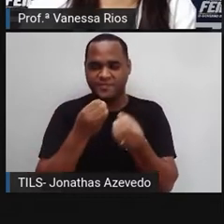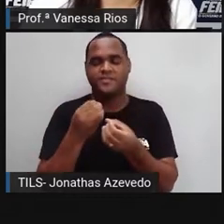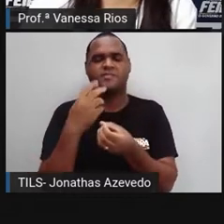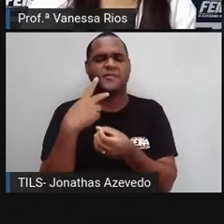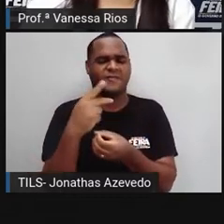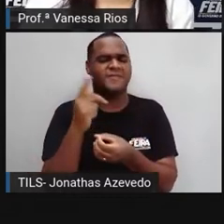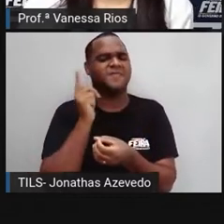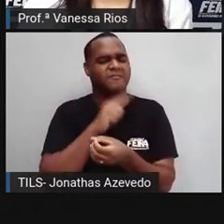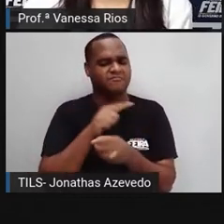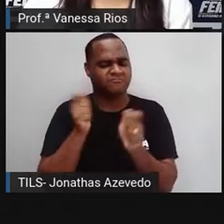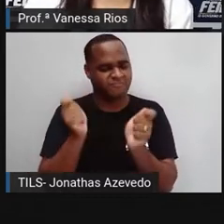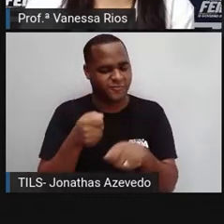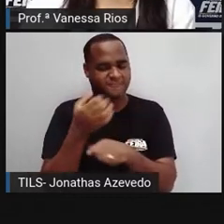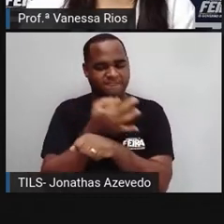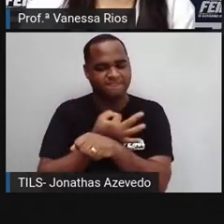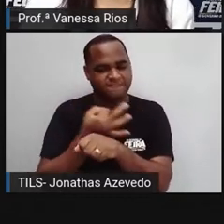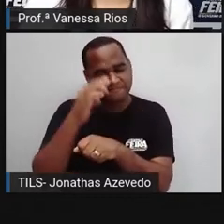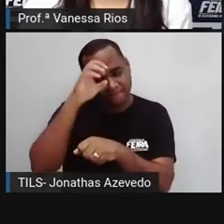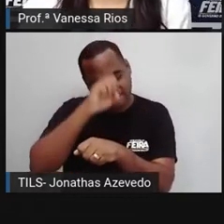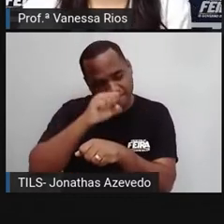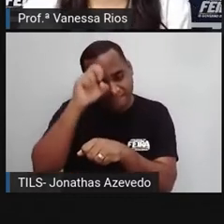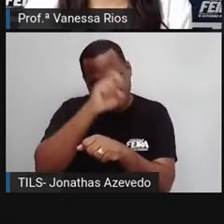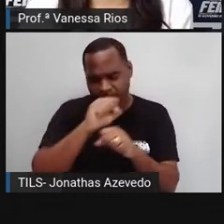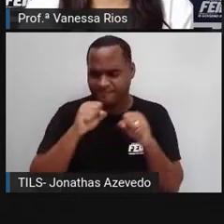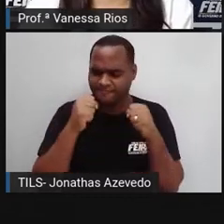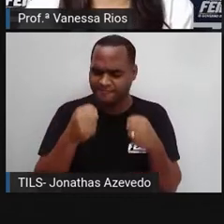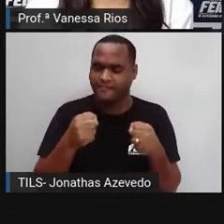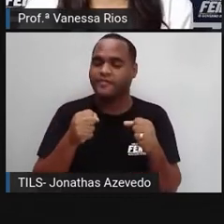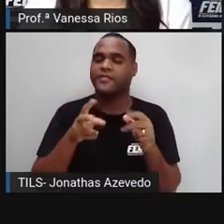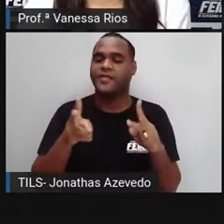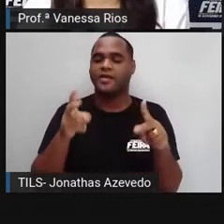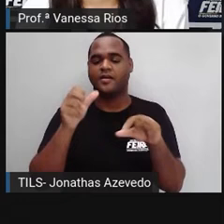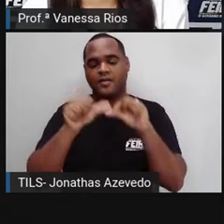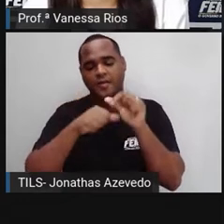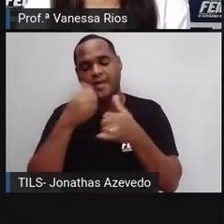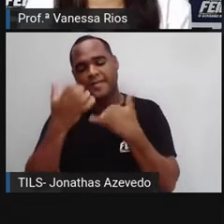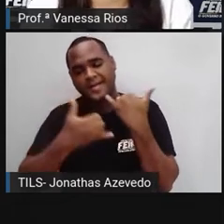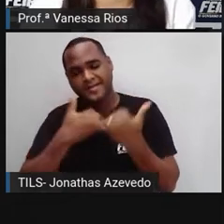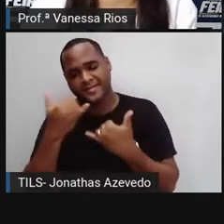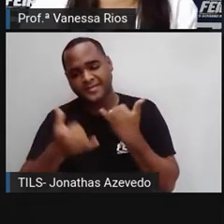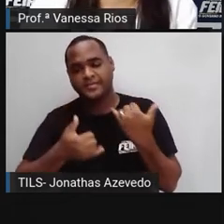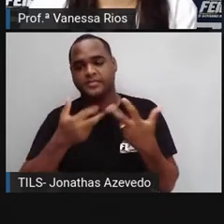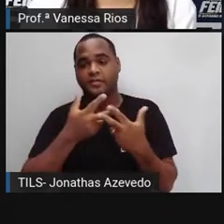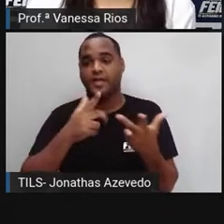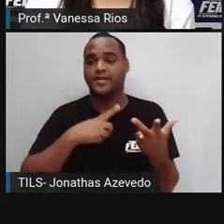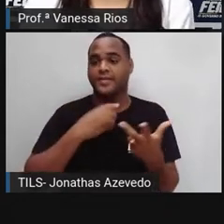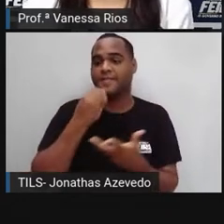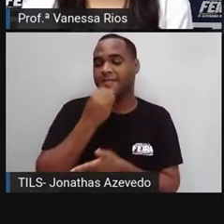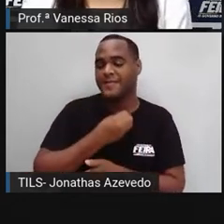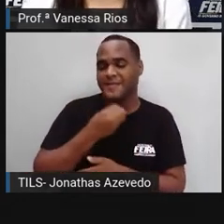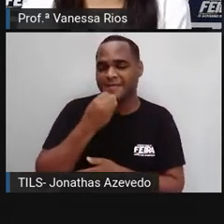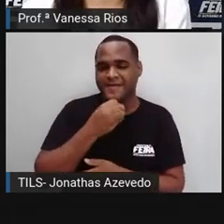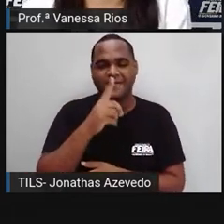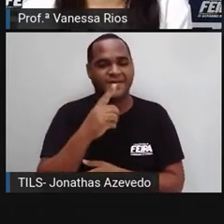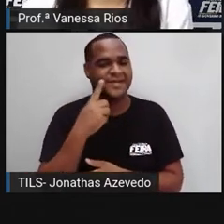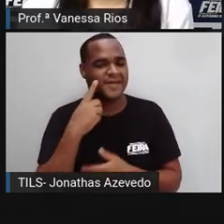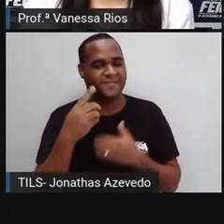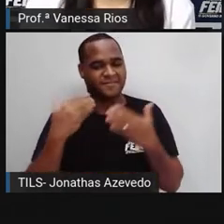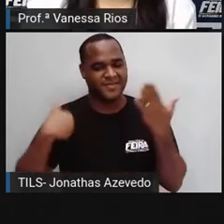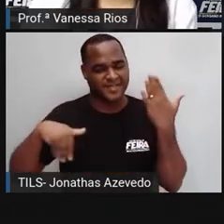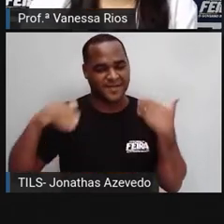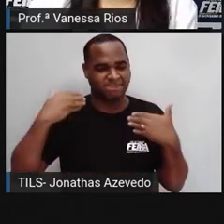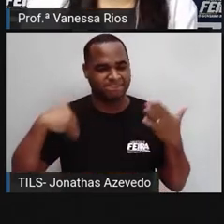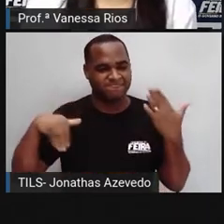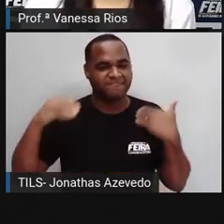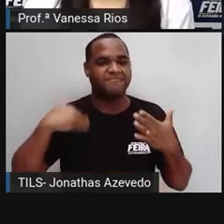de férias, né? Aprender, continuar aprendendo, se divertindo, tendo aí oportunidades de lazer,